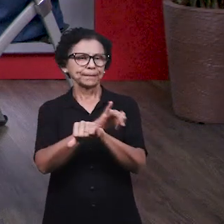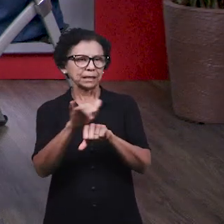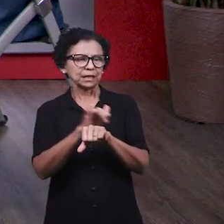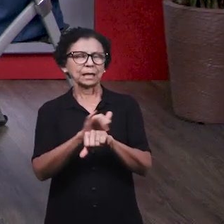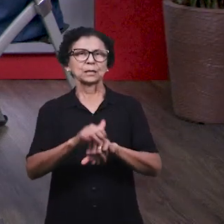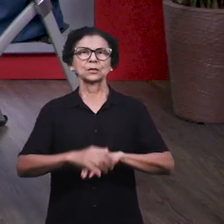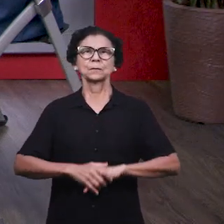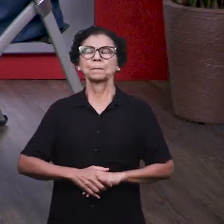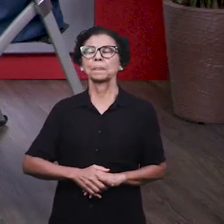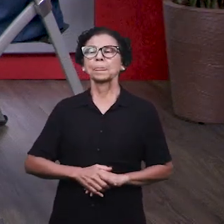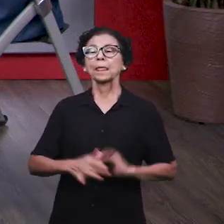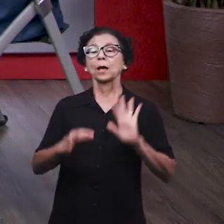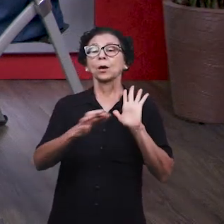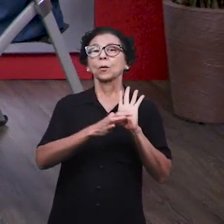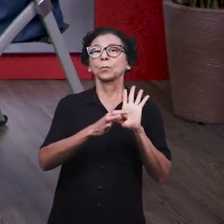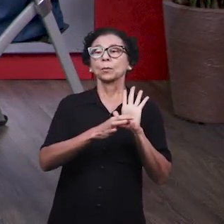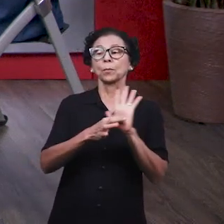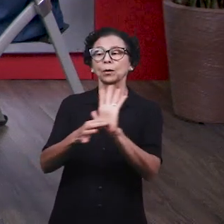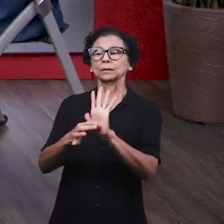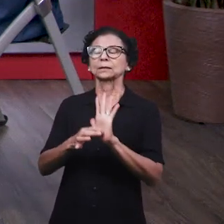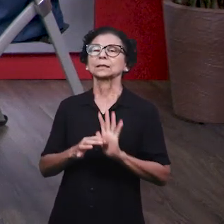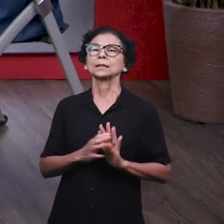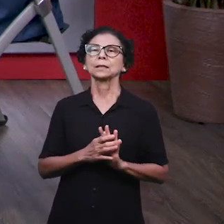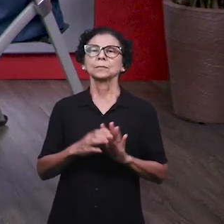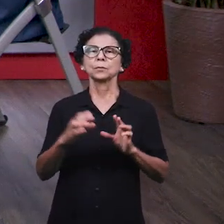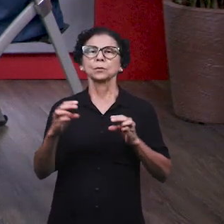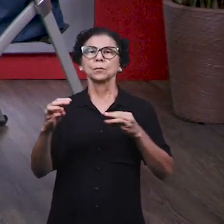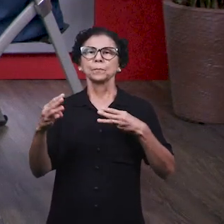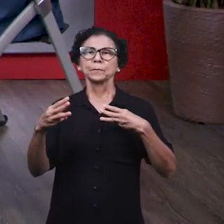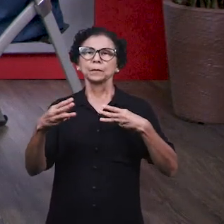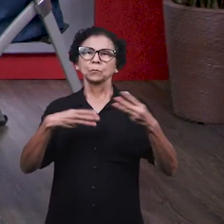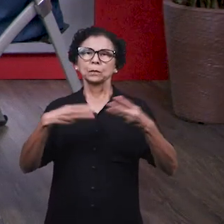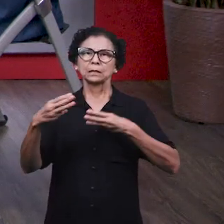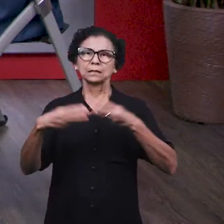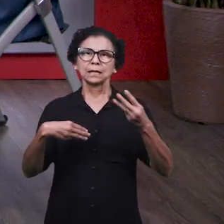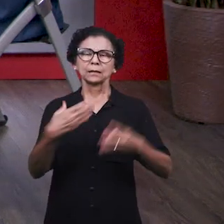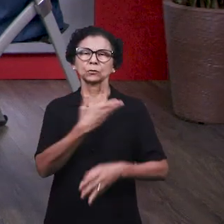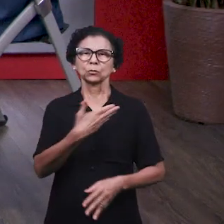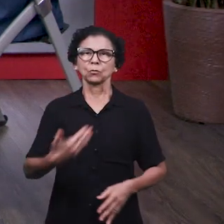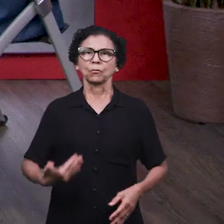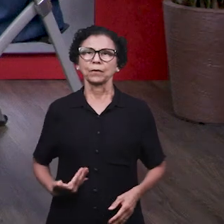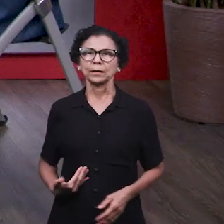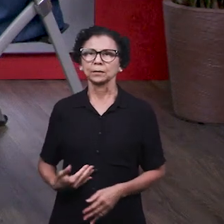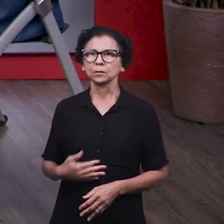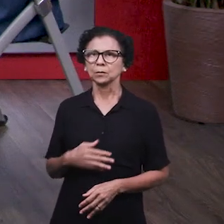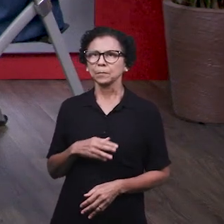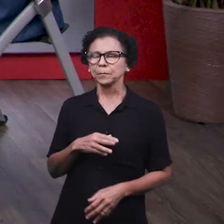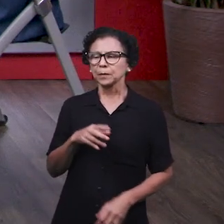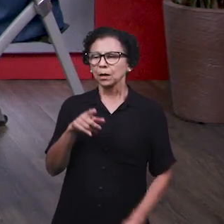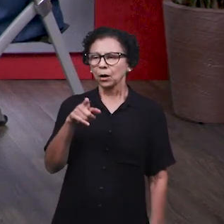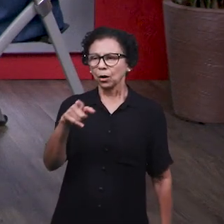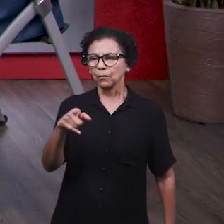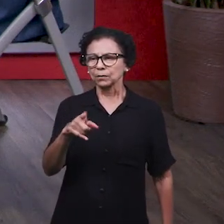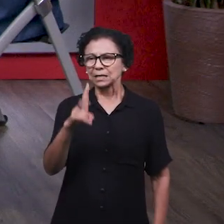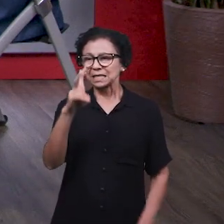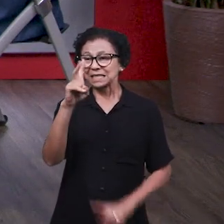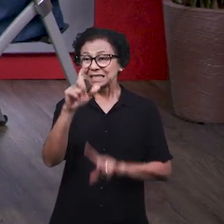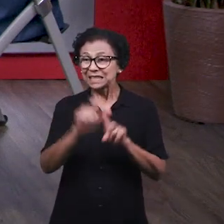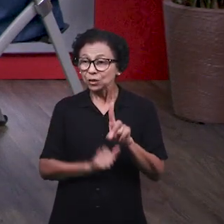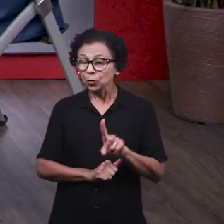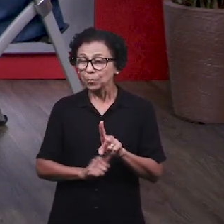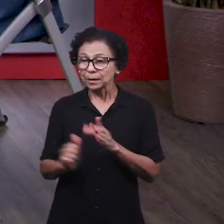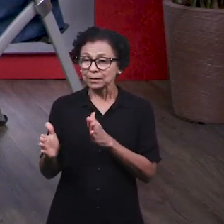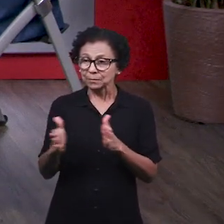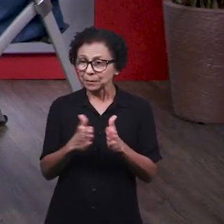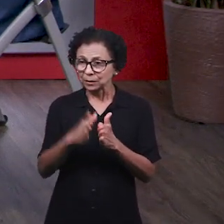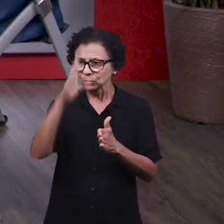a proposta, né, do Ministério Público". Eu disse: "Vamos fazer o seguinte, a senhora tem 5 meses para ser alfabetizada, eu arranjo o alfabetizador pela